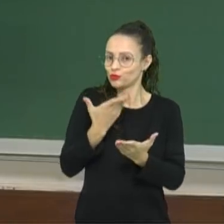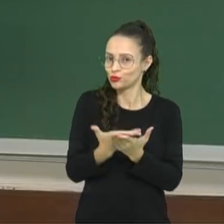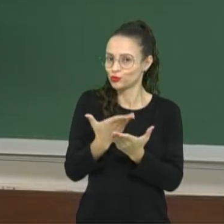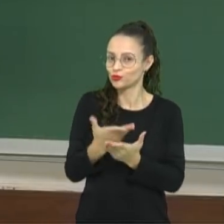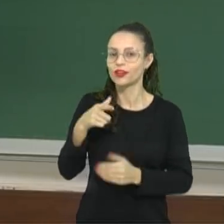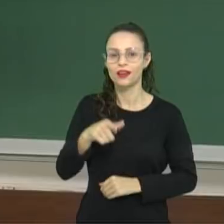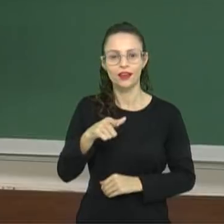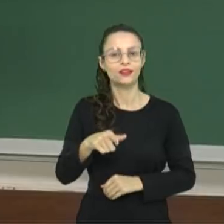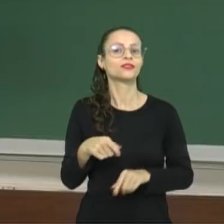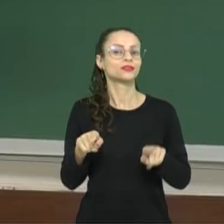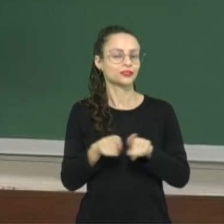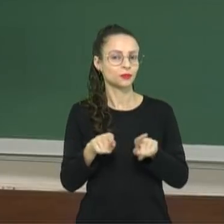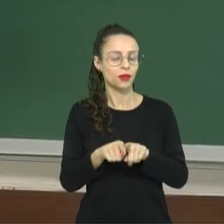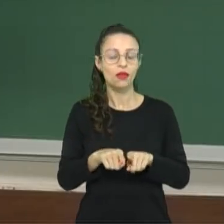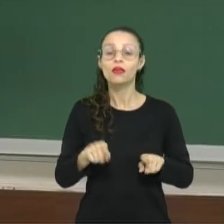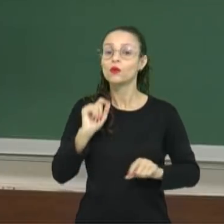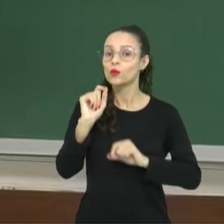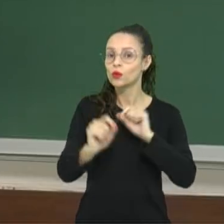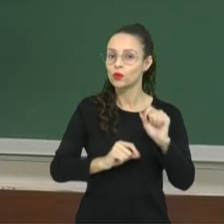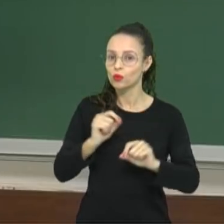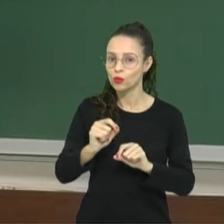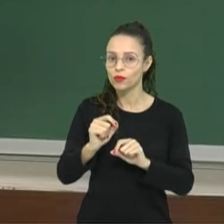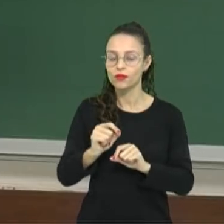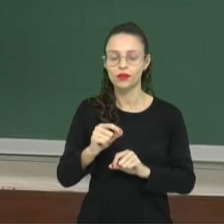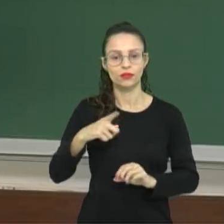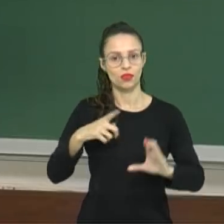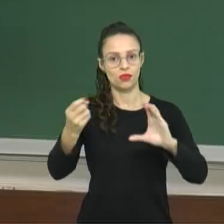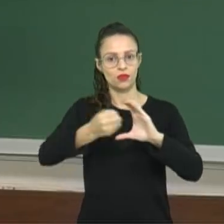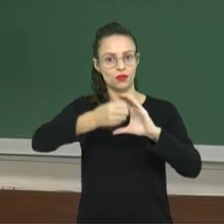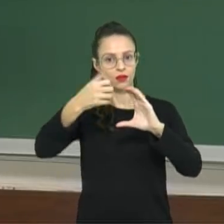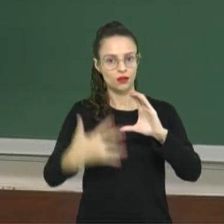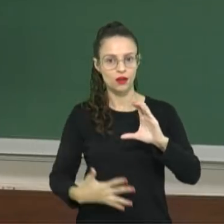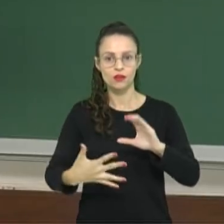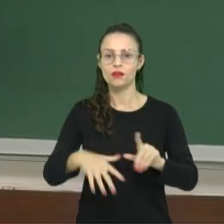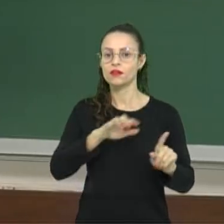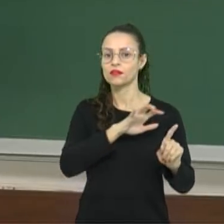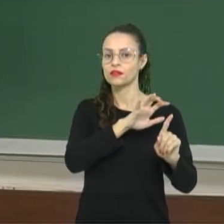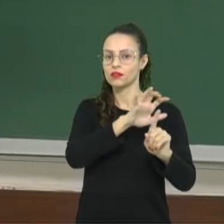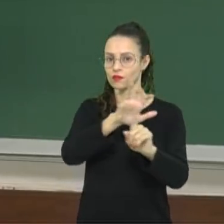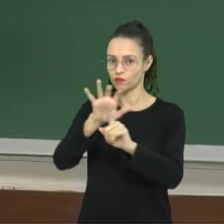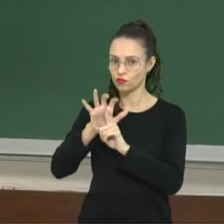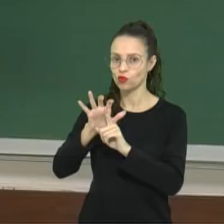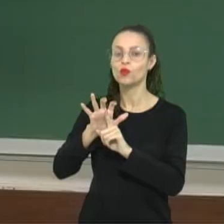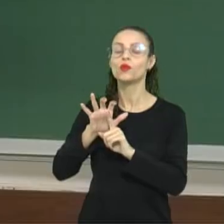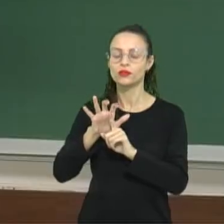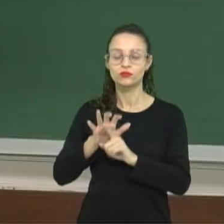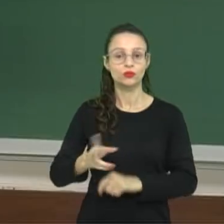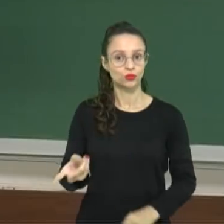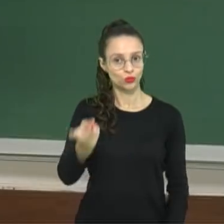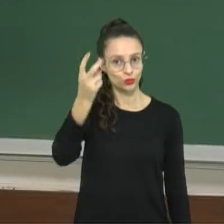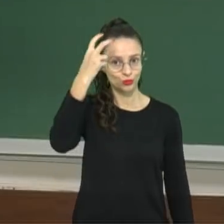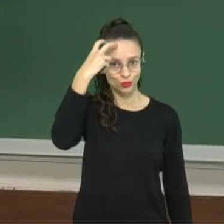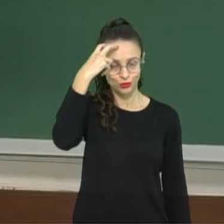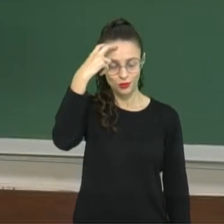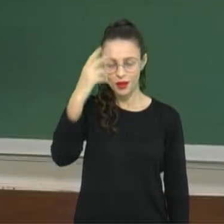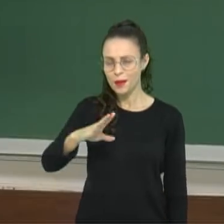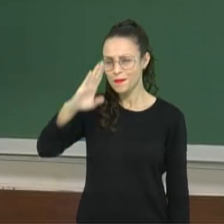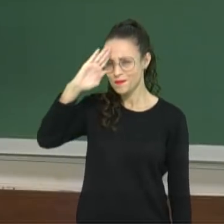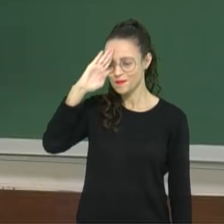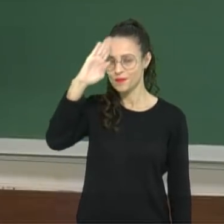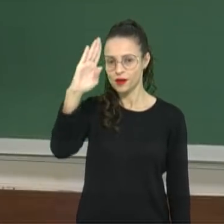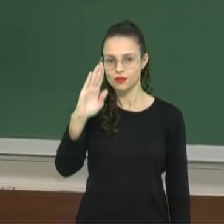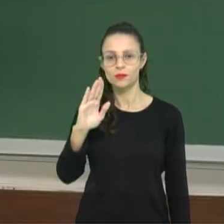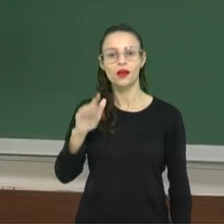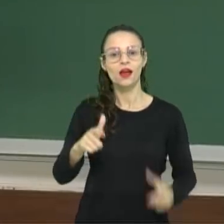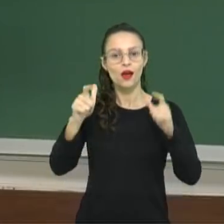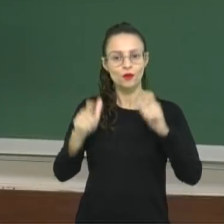ele. Além disso, teve lá características que influenciam culturalmente, principalmente a